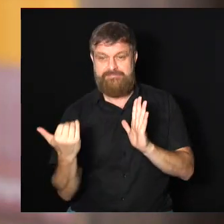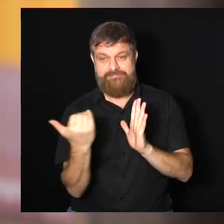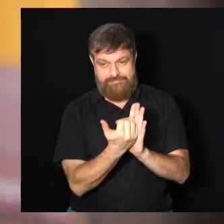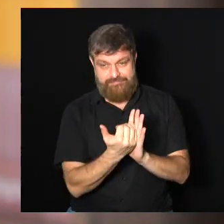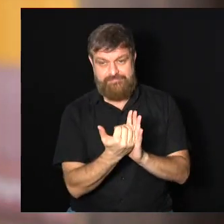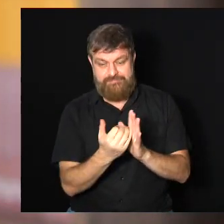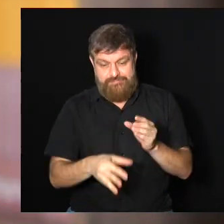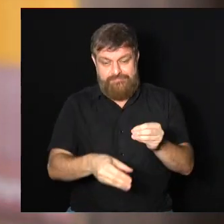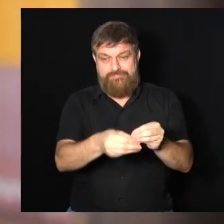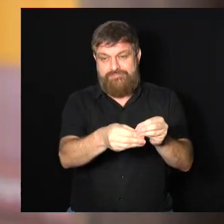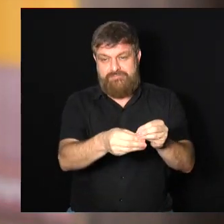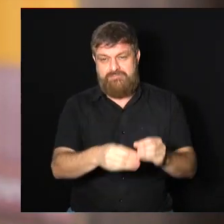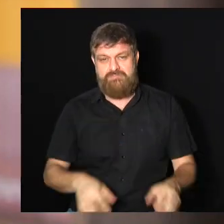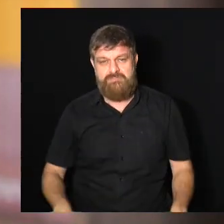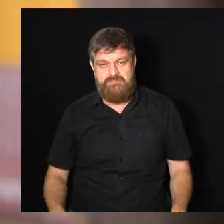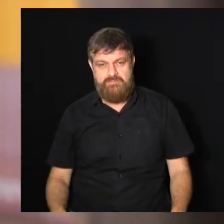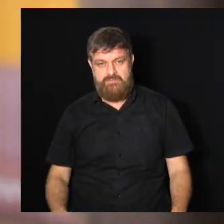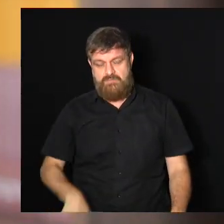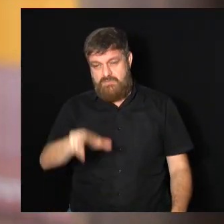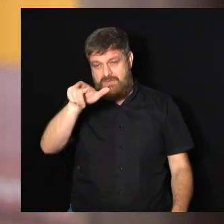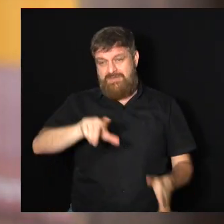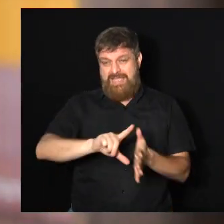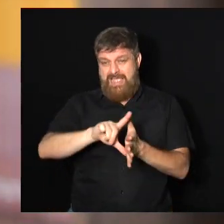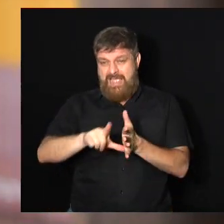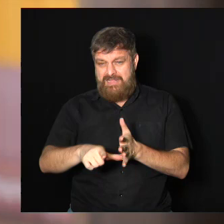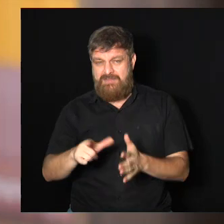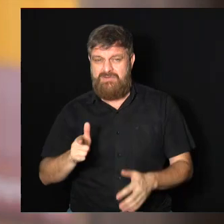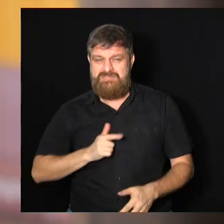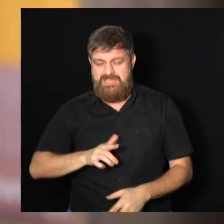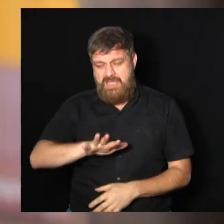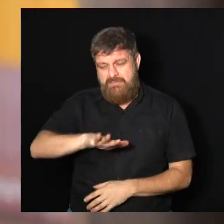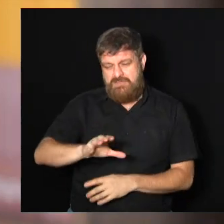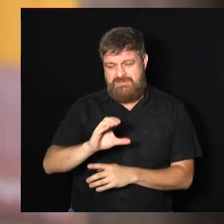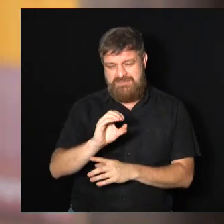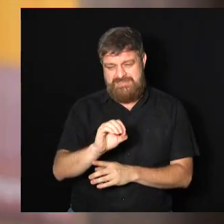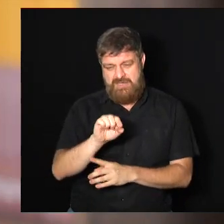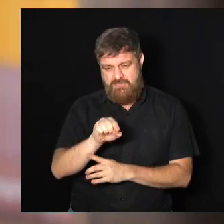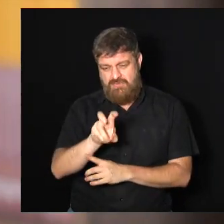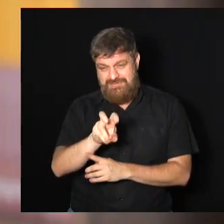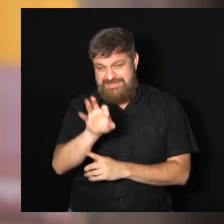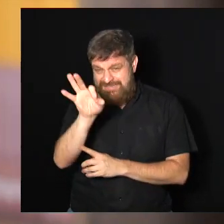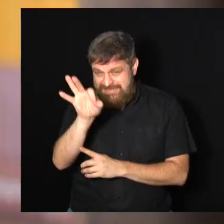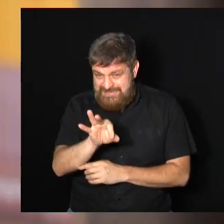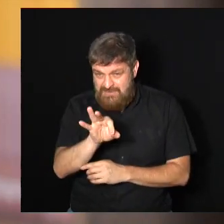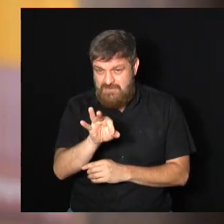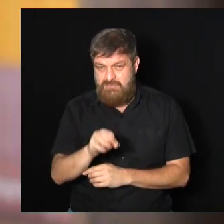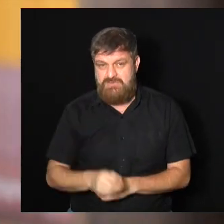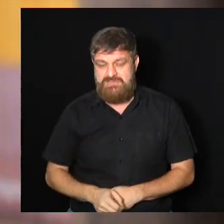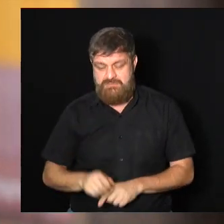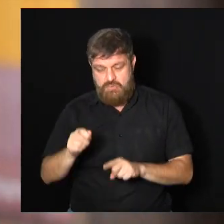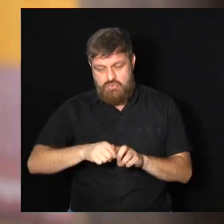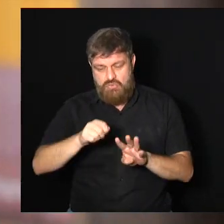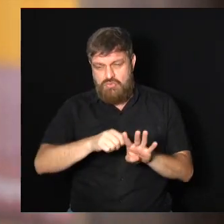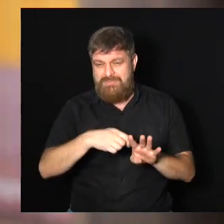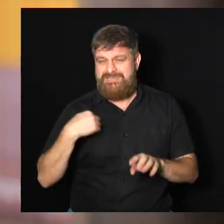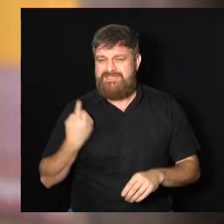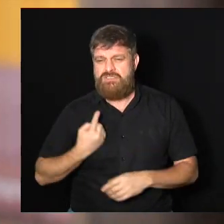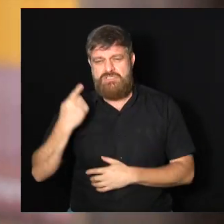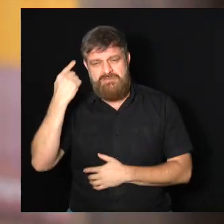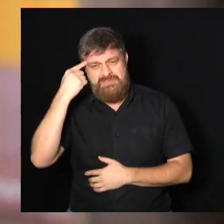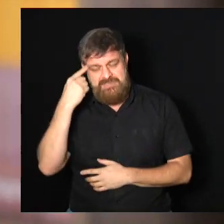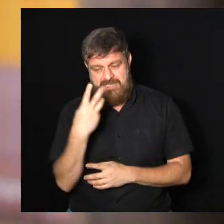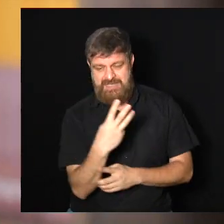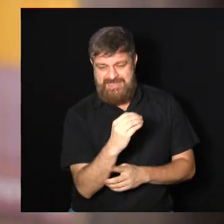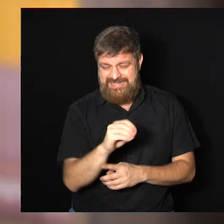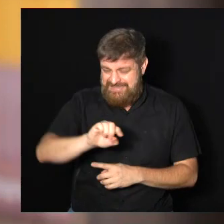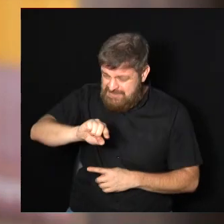mil. E você vai ter um retorno que às vezes é de 0,5% do valor que você investiu. Então se a gente está falando, se você colocou